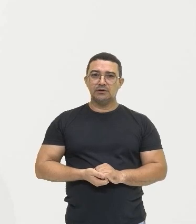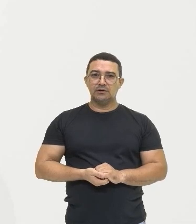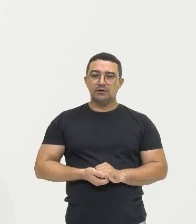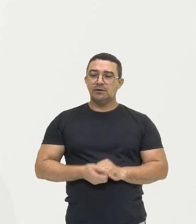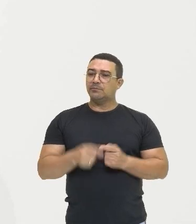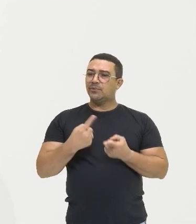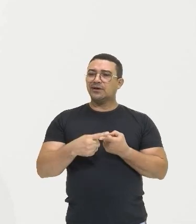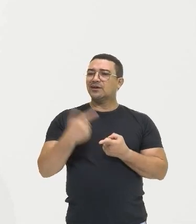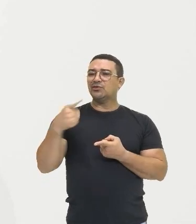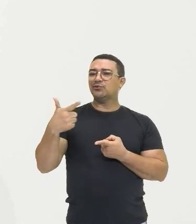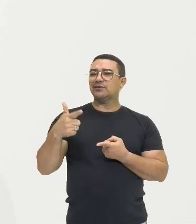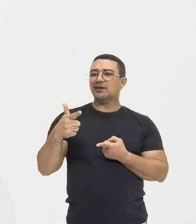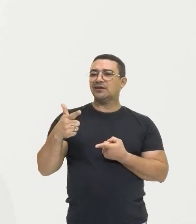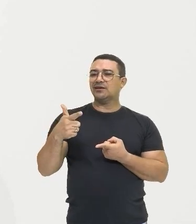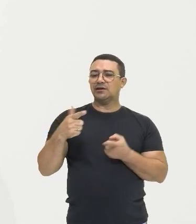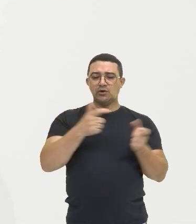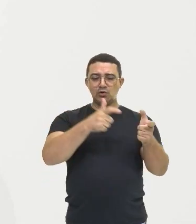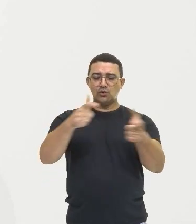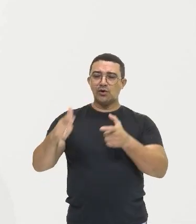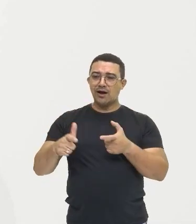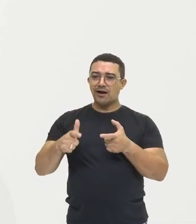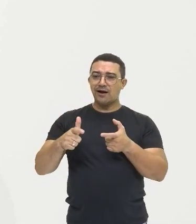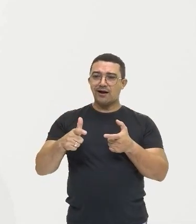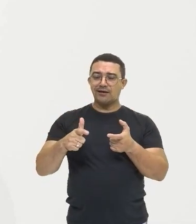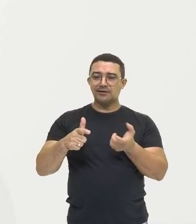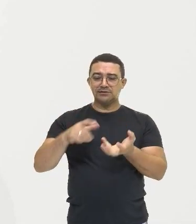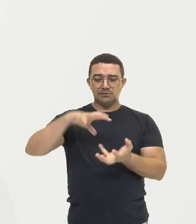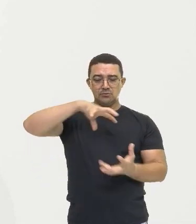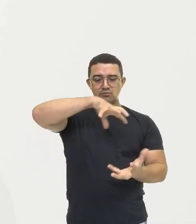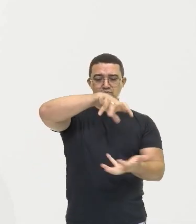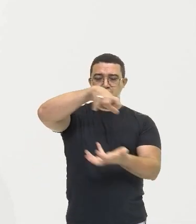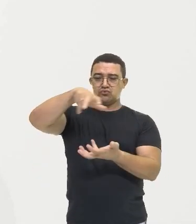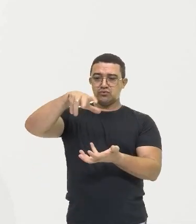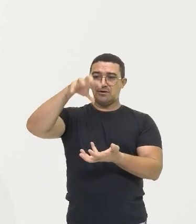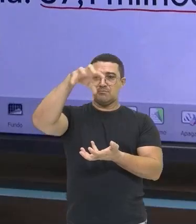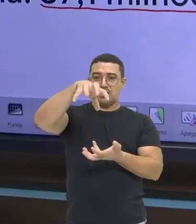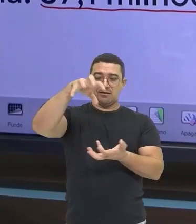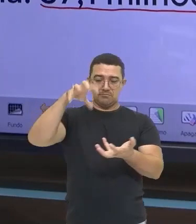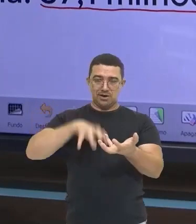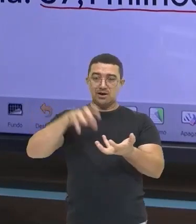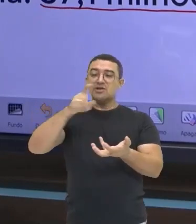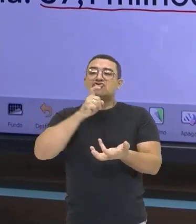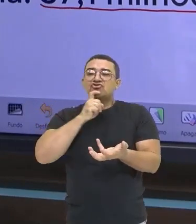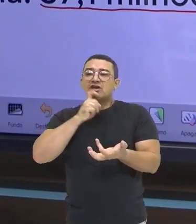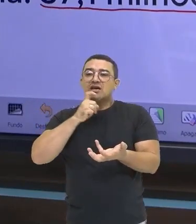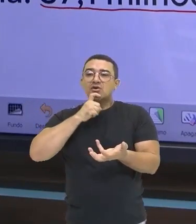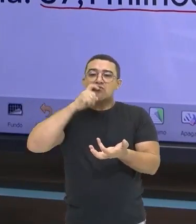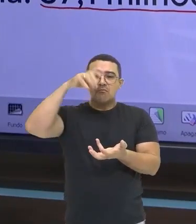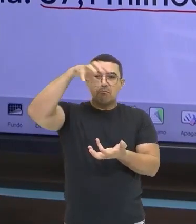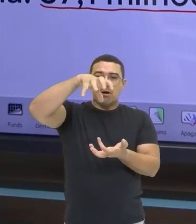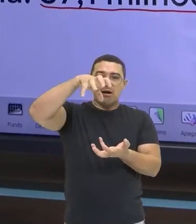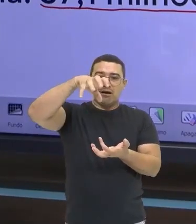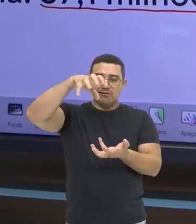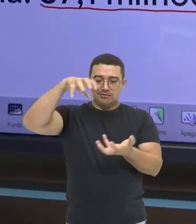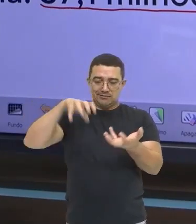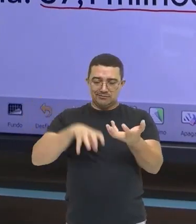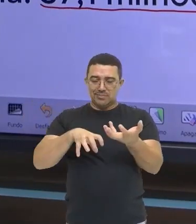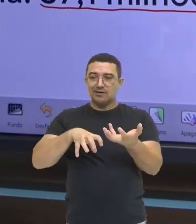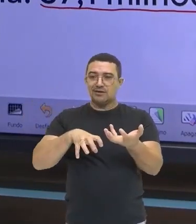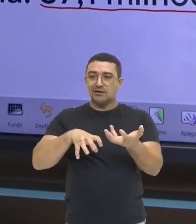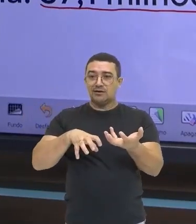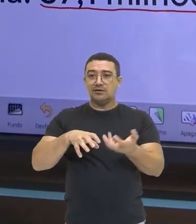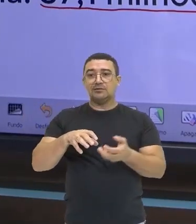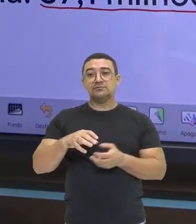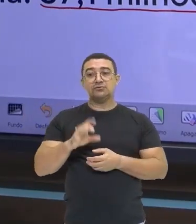não aparece, tá certo? A Antártida não é um continente povoado, tá bom? O que a gente tem na Antártida são estações